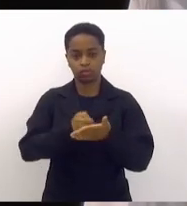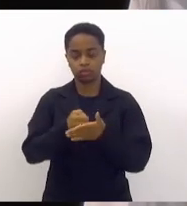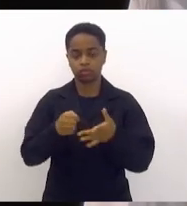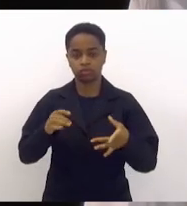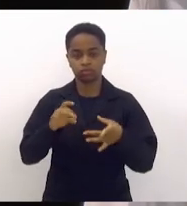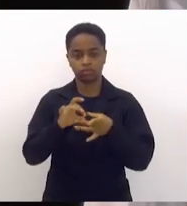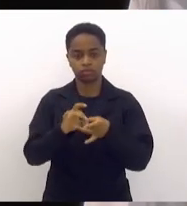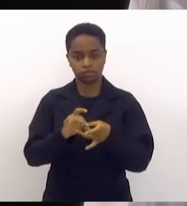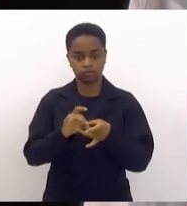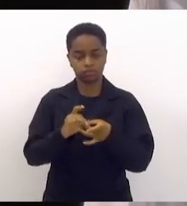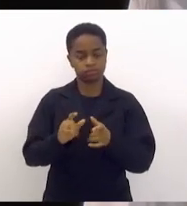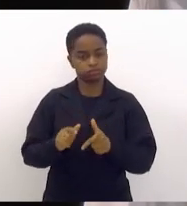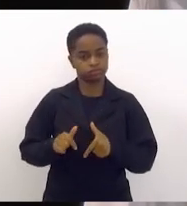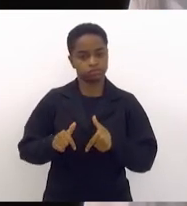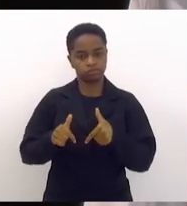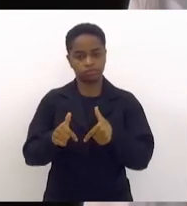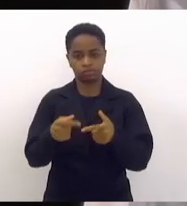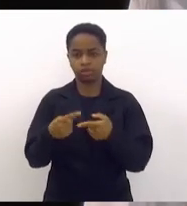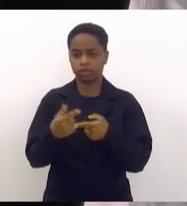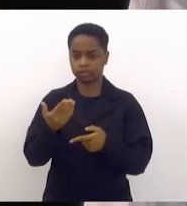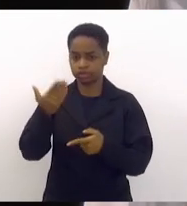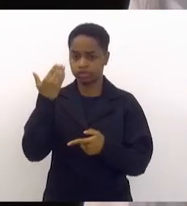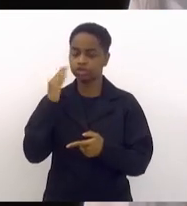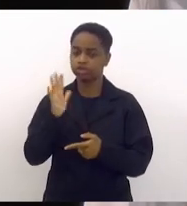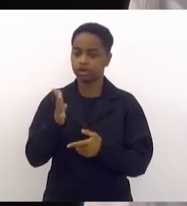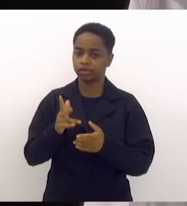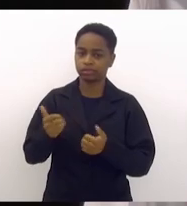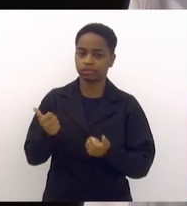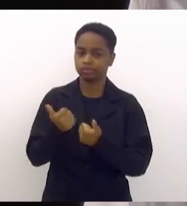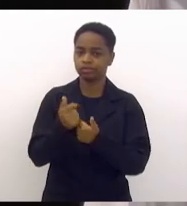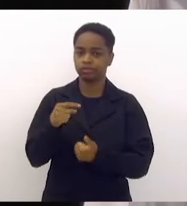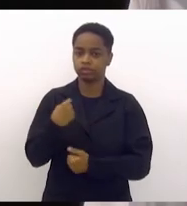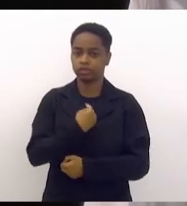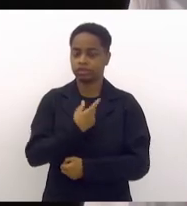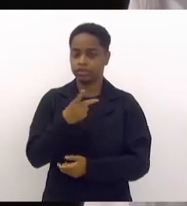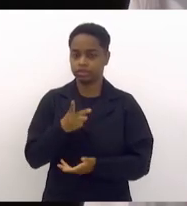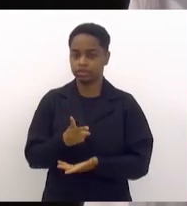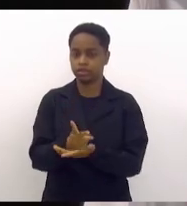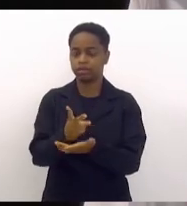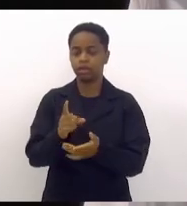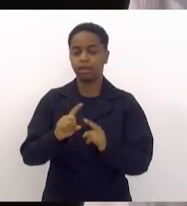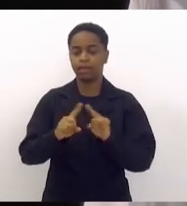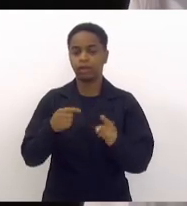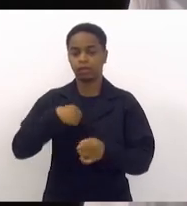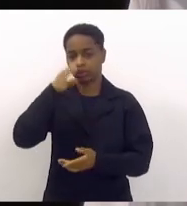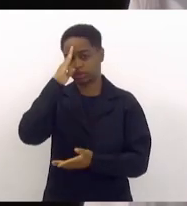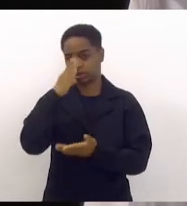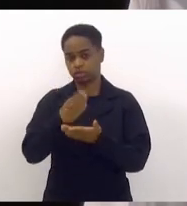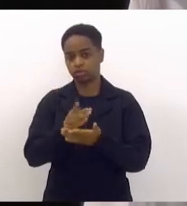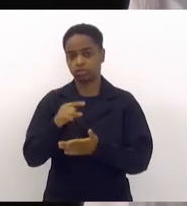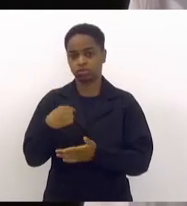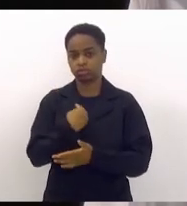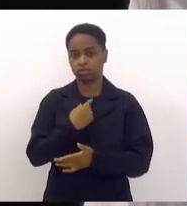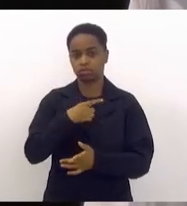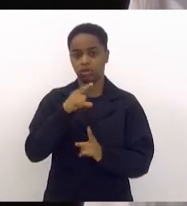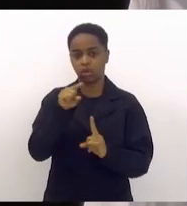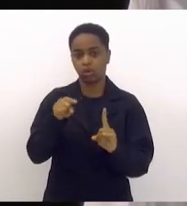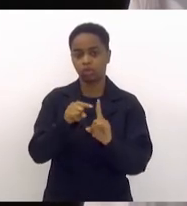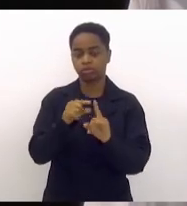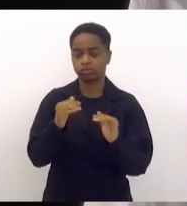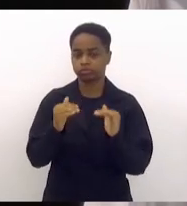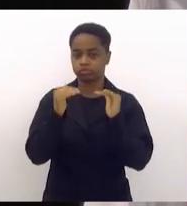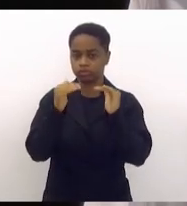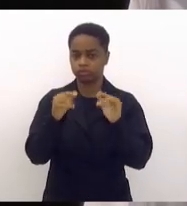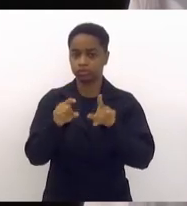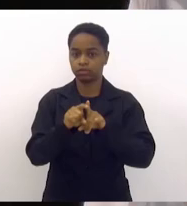forma mais veemente que lutar você já lutava do nosso lado sempre mas eu acho que a gente tem uma missão muito grande então aproveito para para